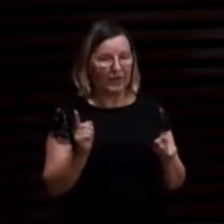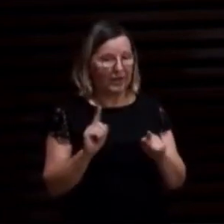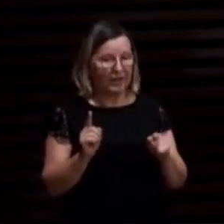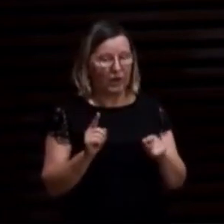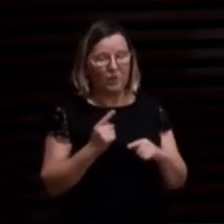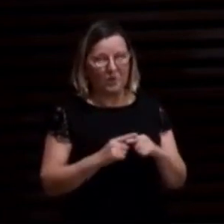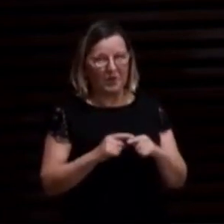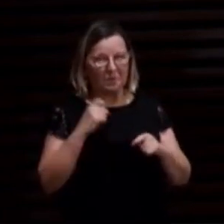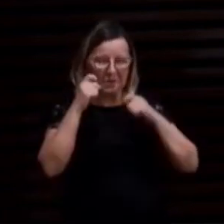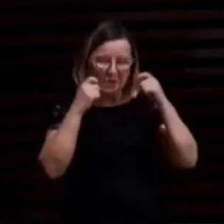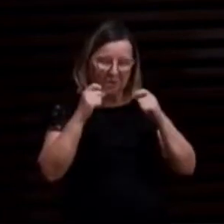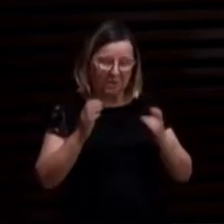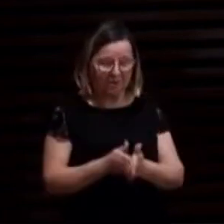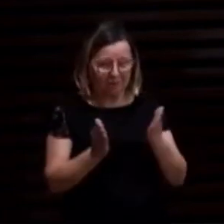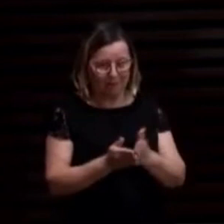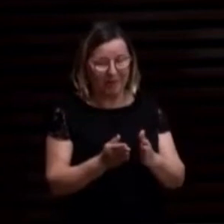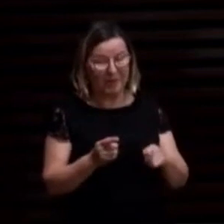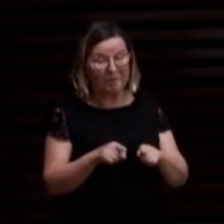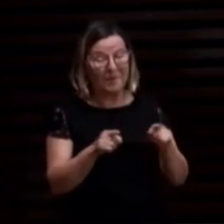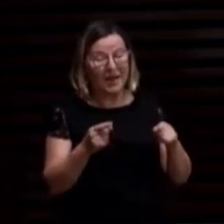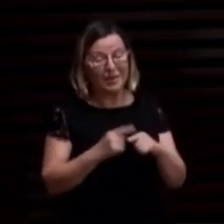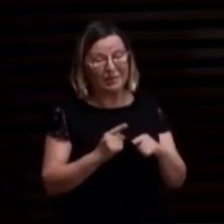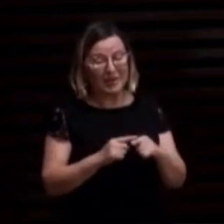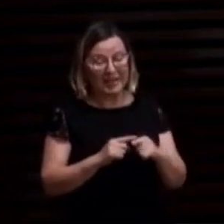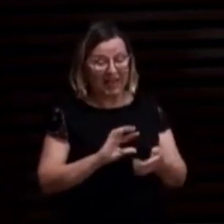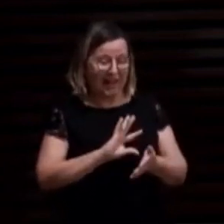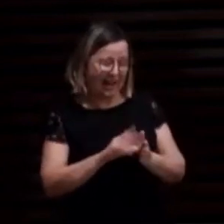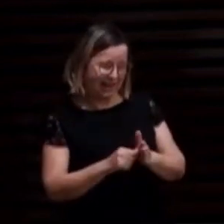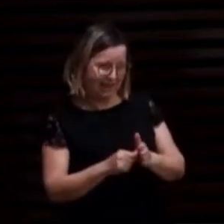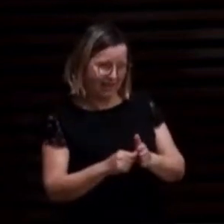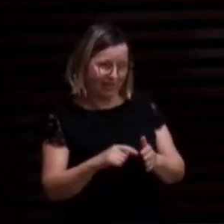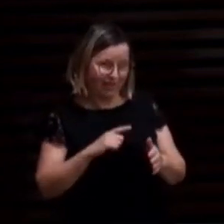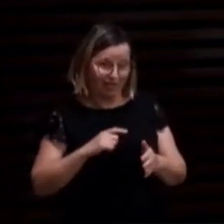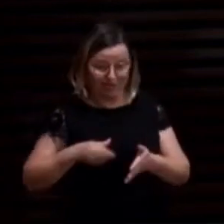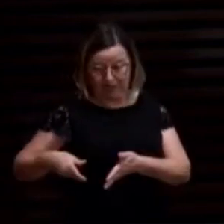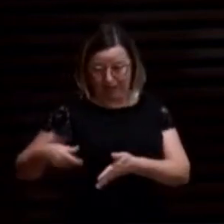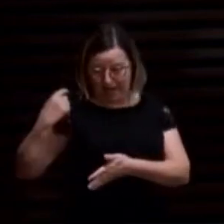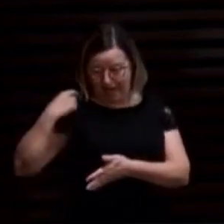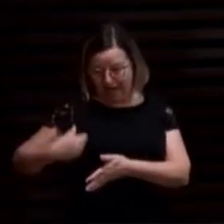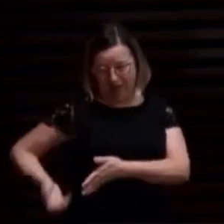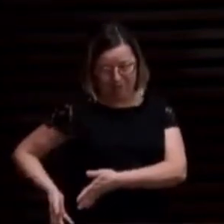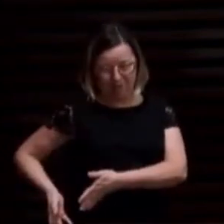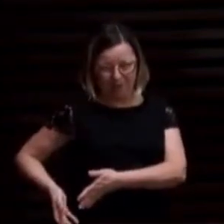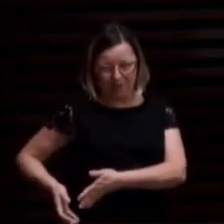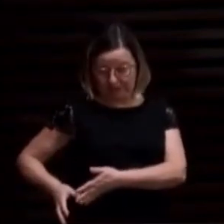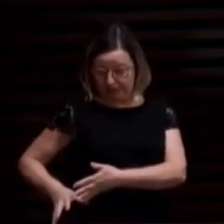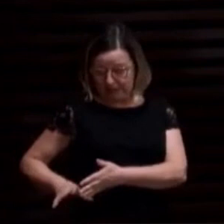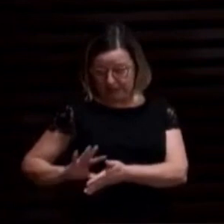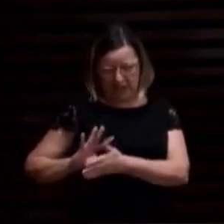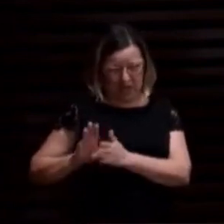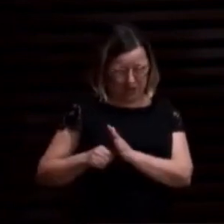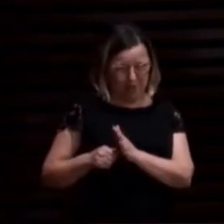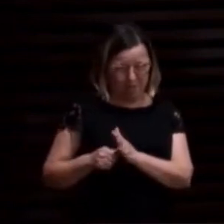era ladrão, e tendo a bolsa, tirava o que nela se lançava. Por que ele